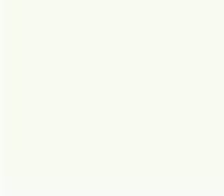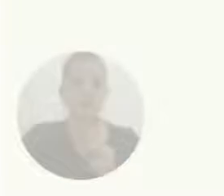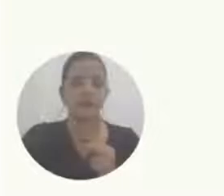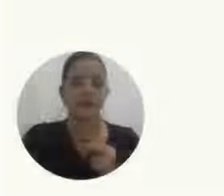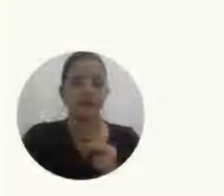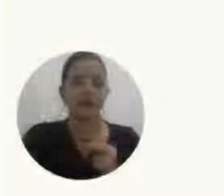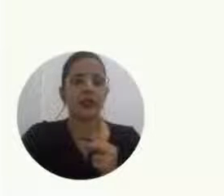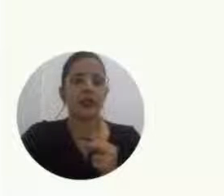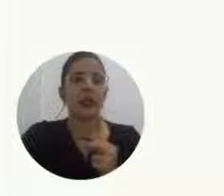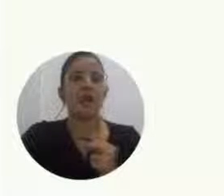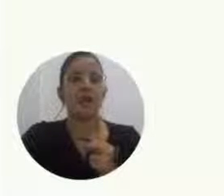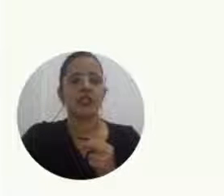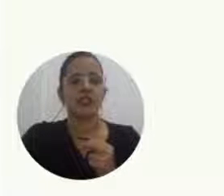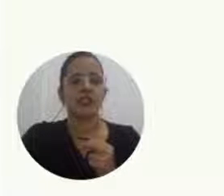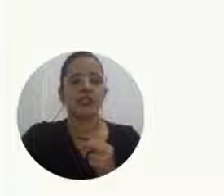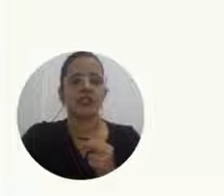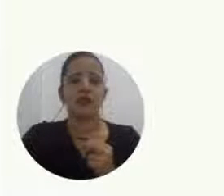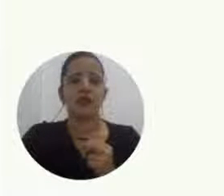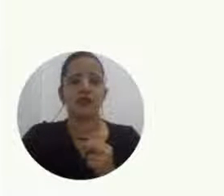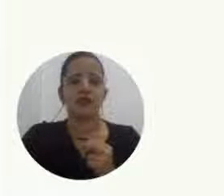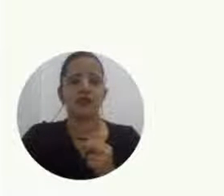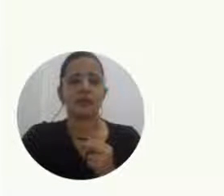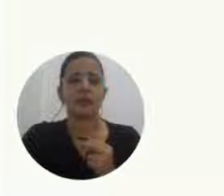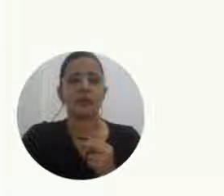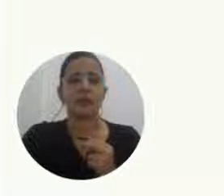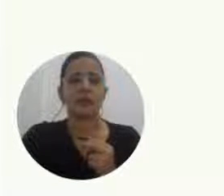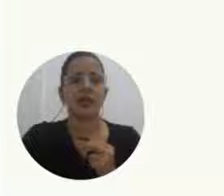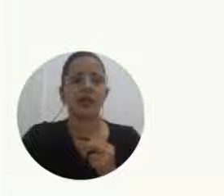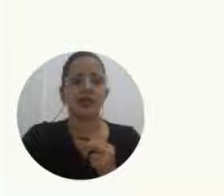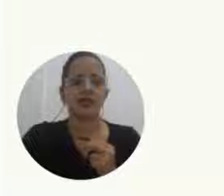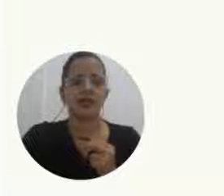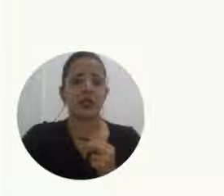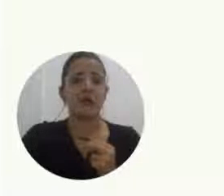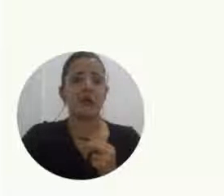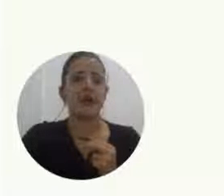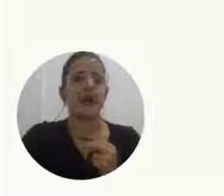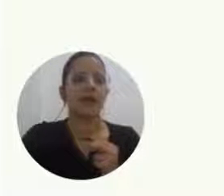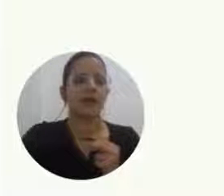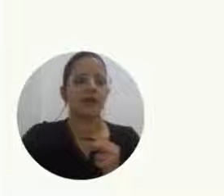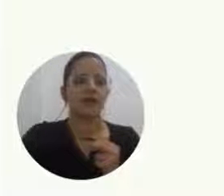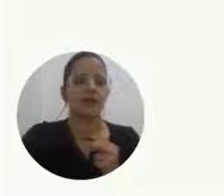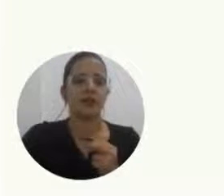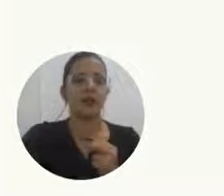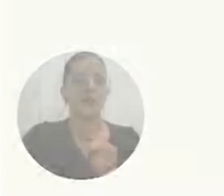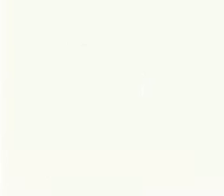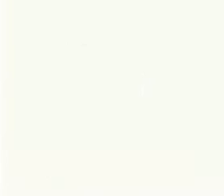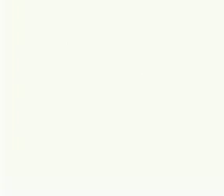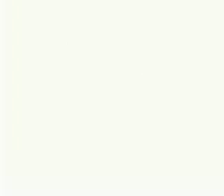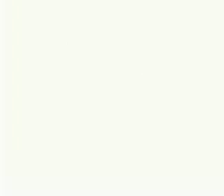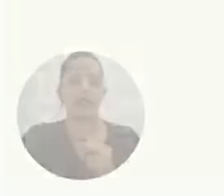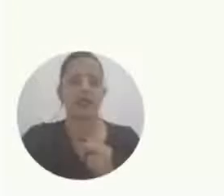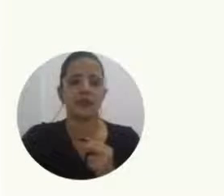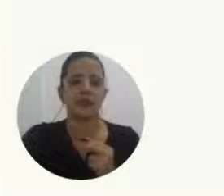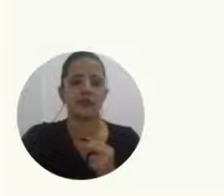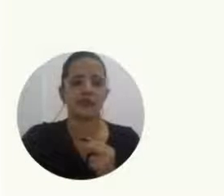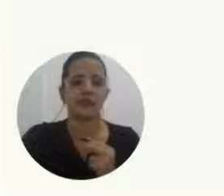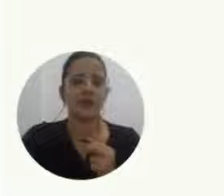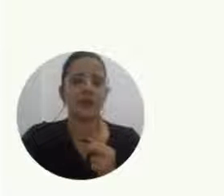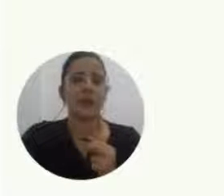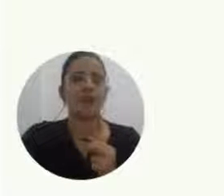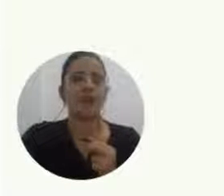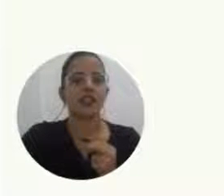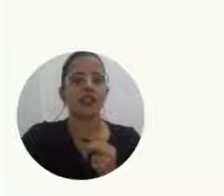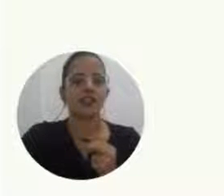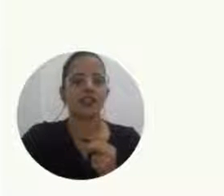sim, sempre. Você já observou algum vazamento de água na instituição? A maioria responderam que sim, 123